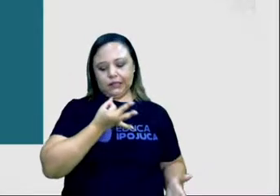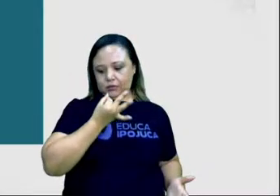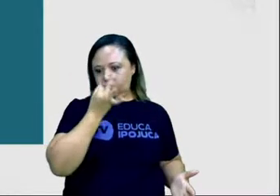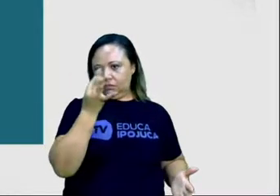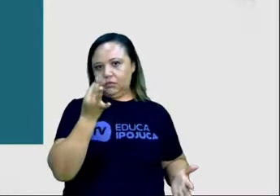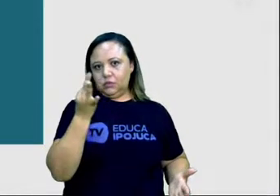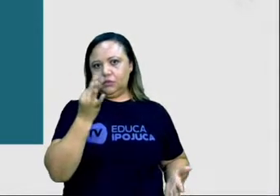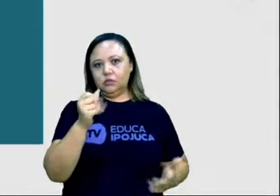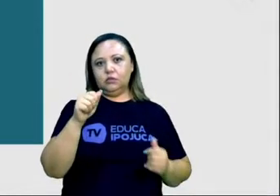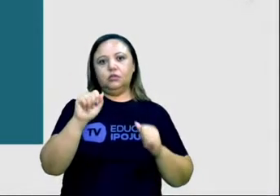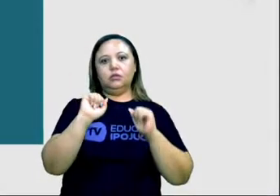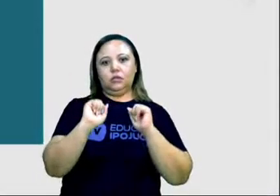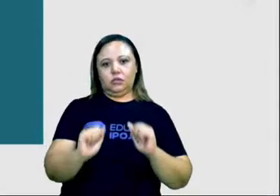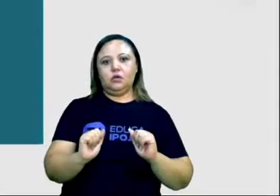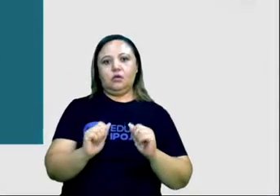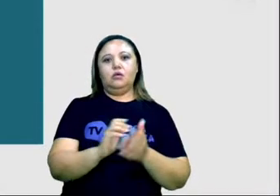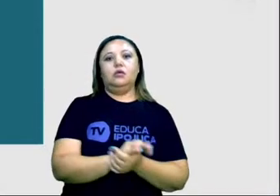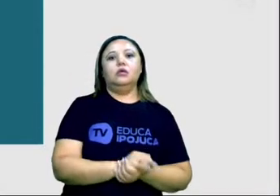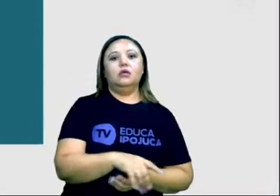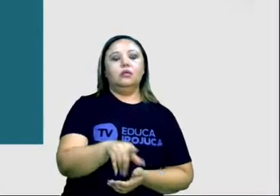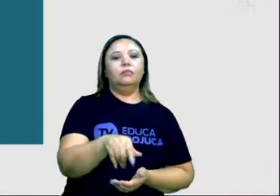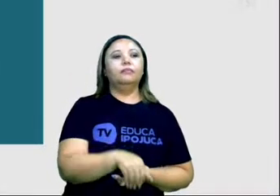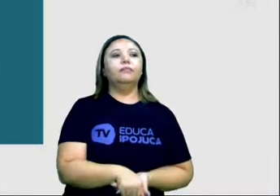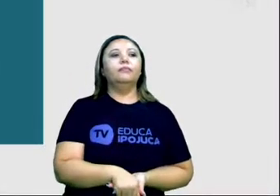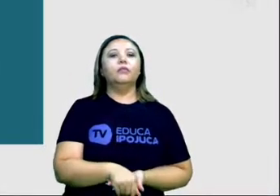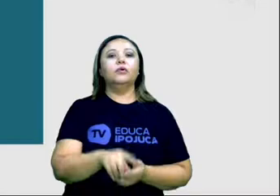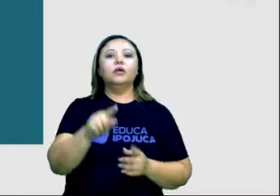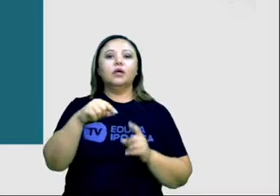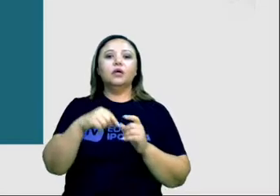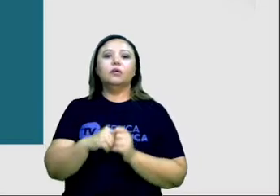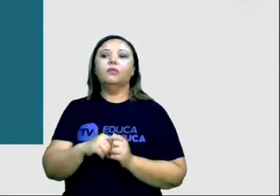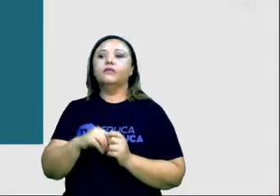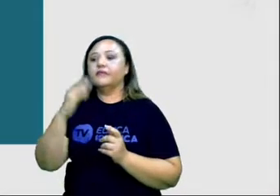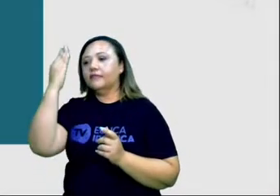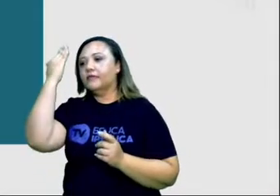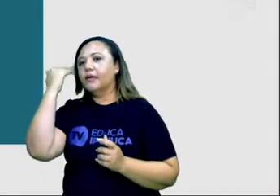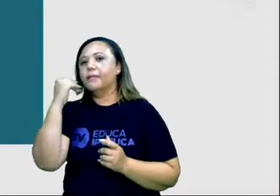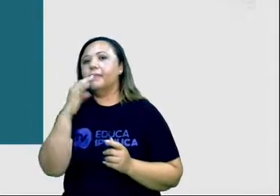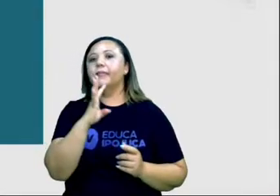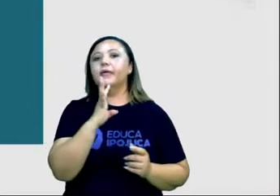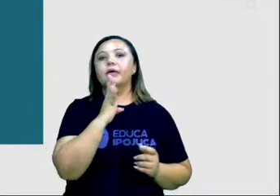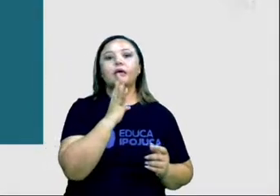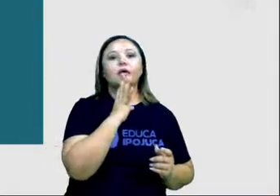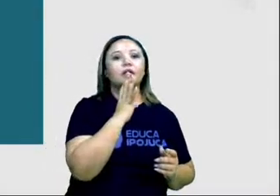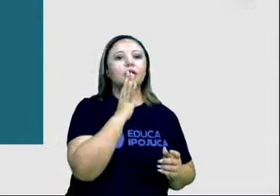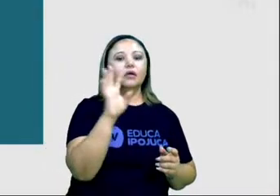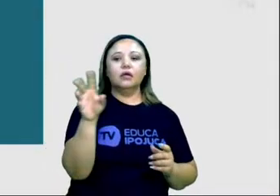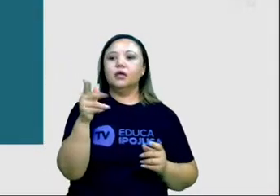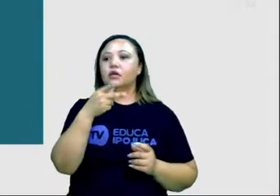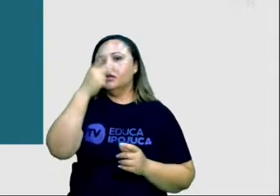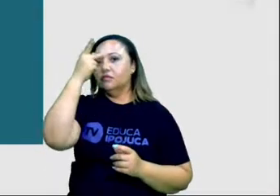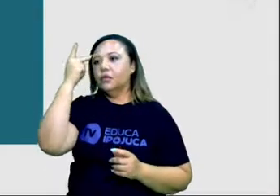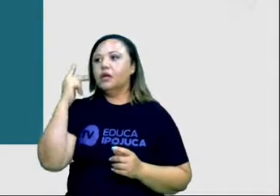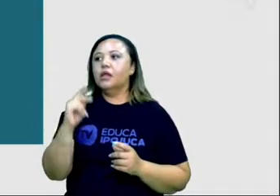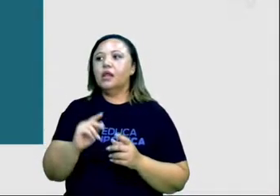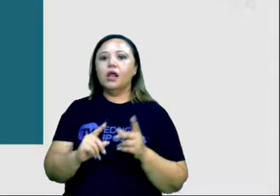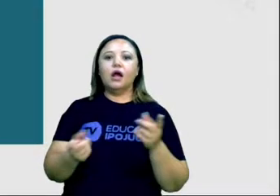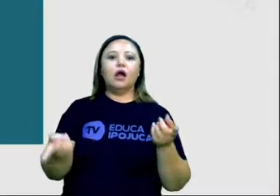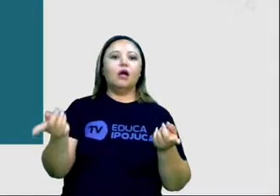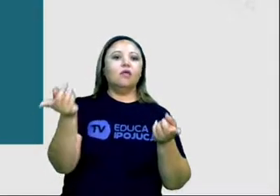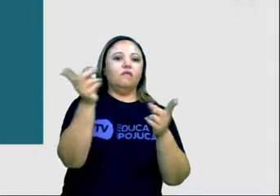que a gente tem que debater, expor argumentos. Reconhecer as falácias argumentativas e saber